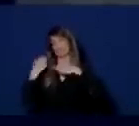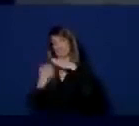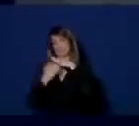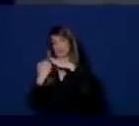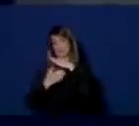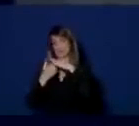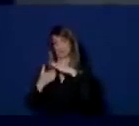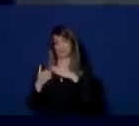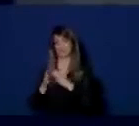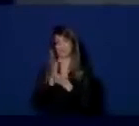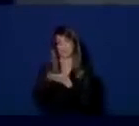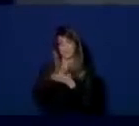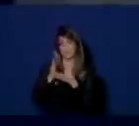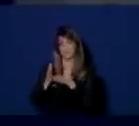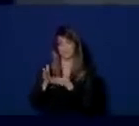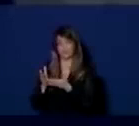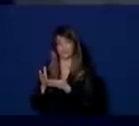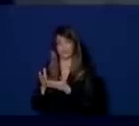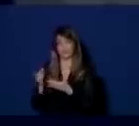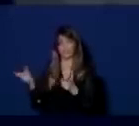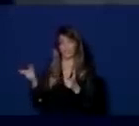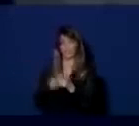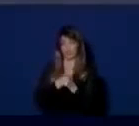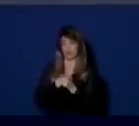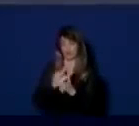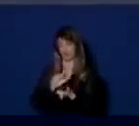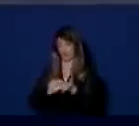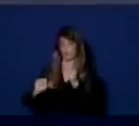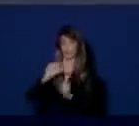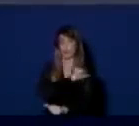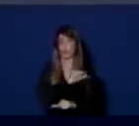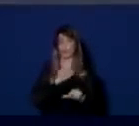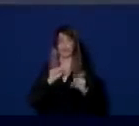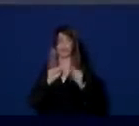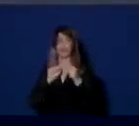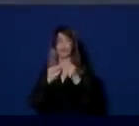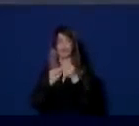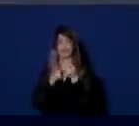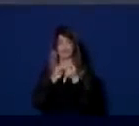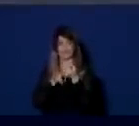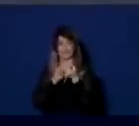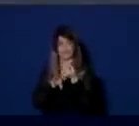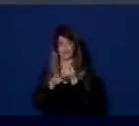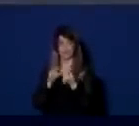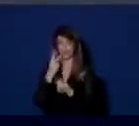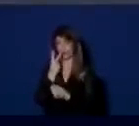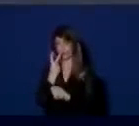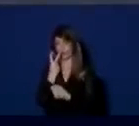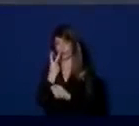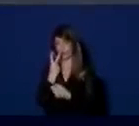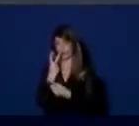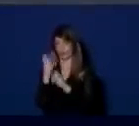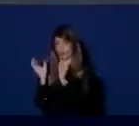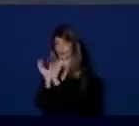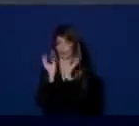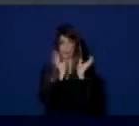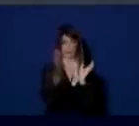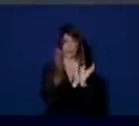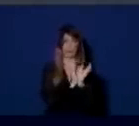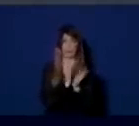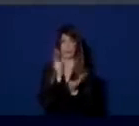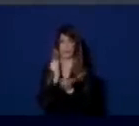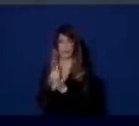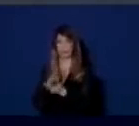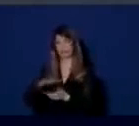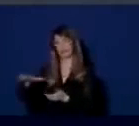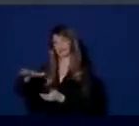financiar, ela emite um título de dívida conversível em ações. Tem dois tipos de público que compram um título de dívida conversível em ações no